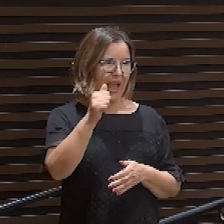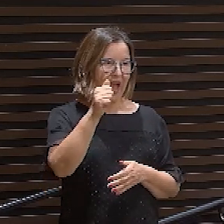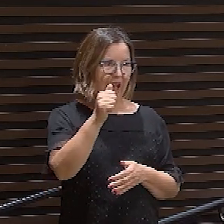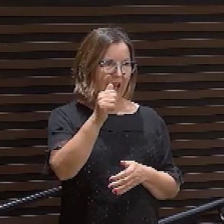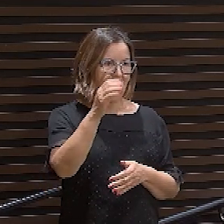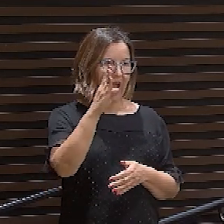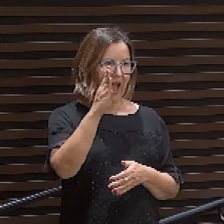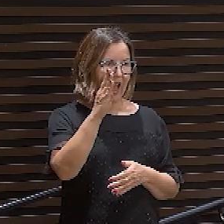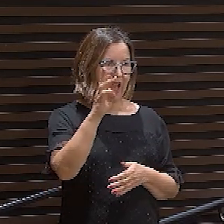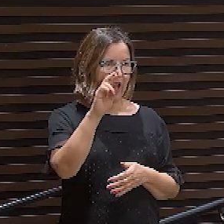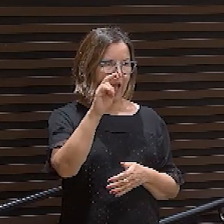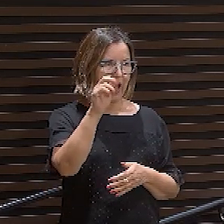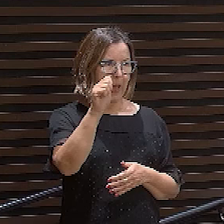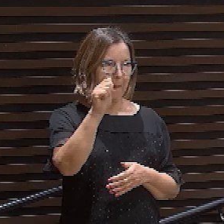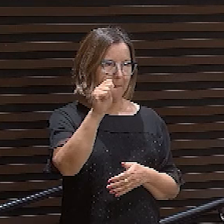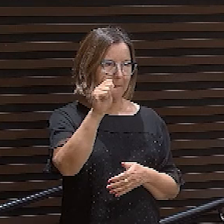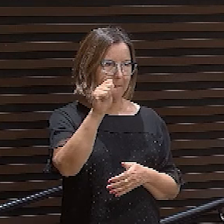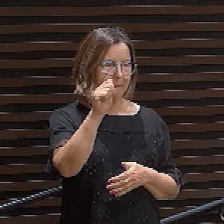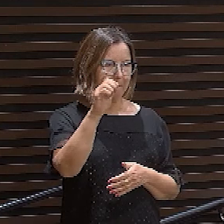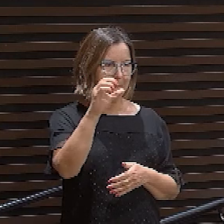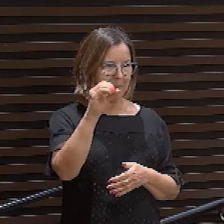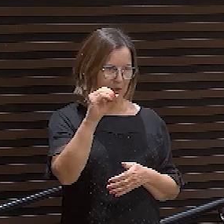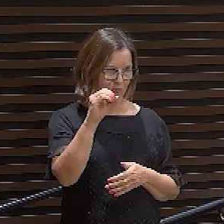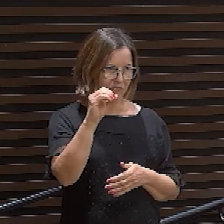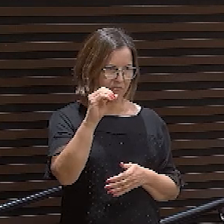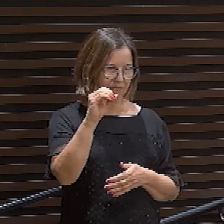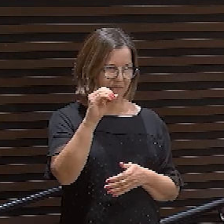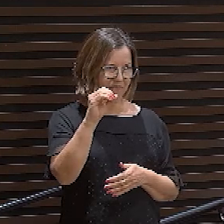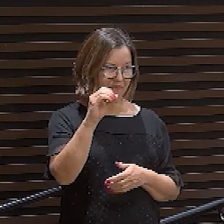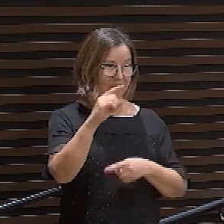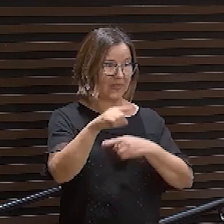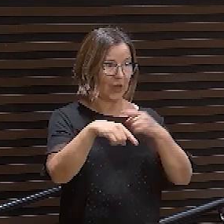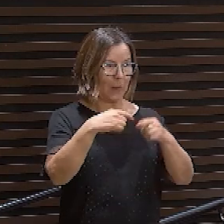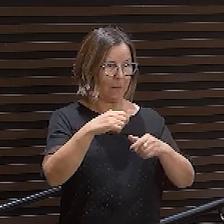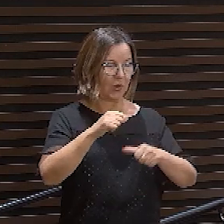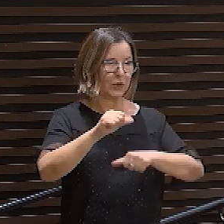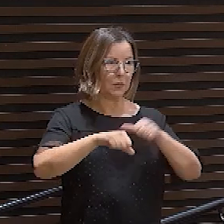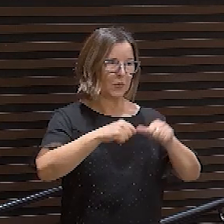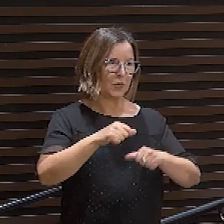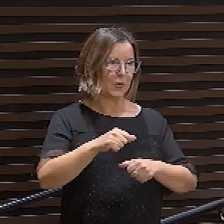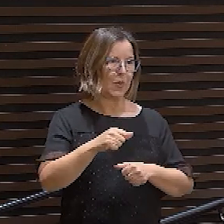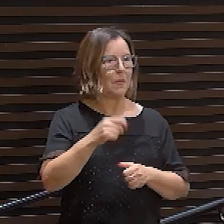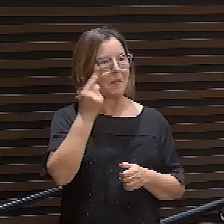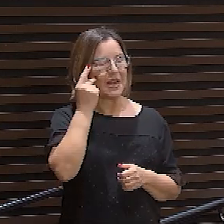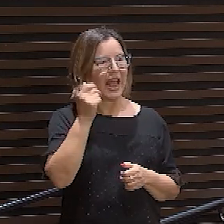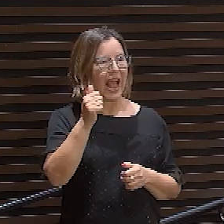ele passa por um processo para chegar a Abraão,